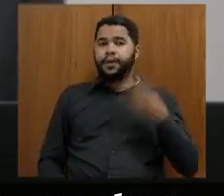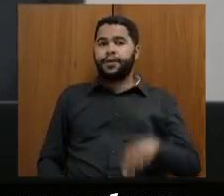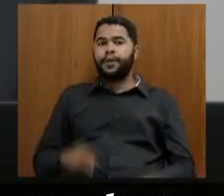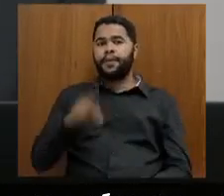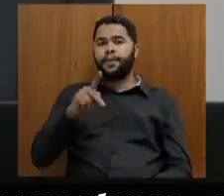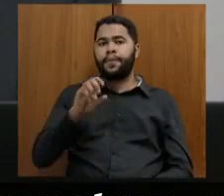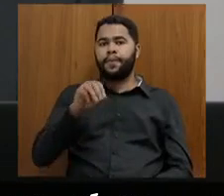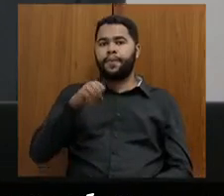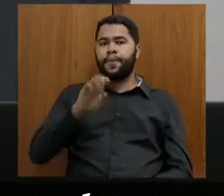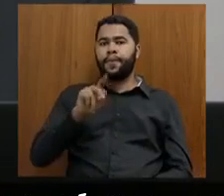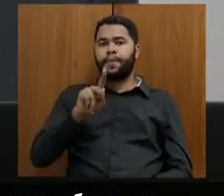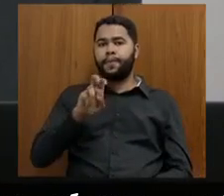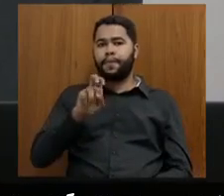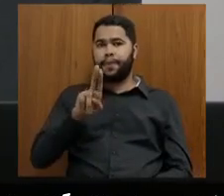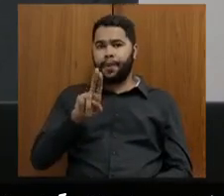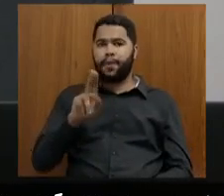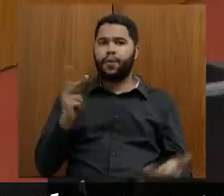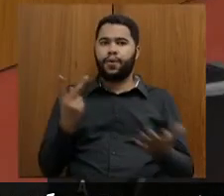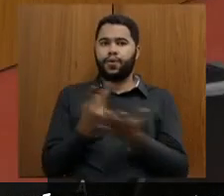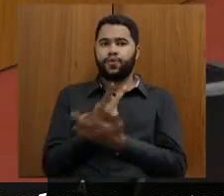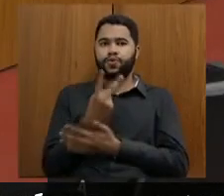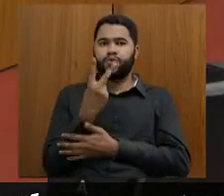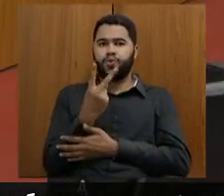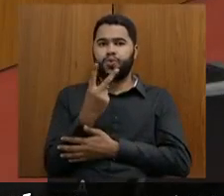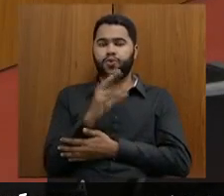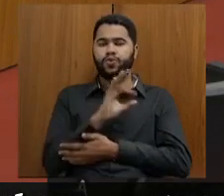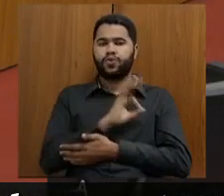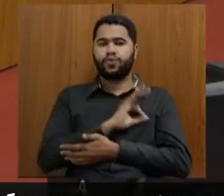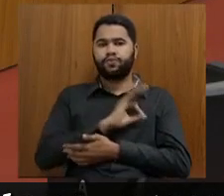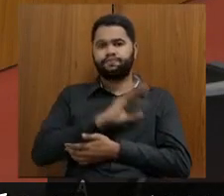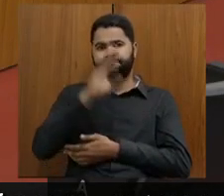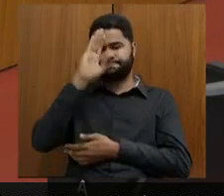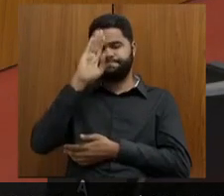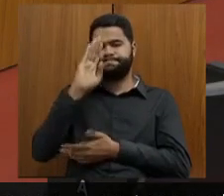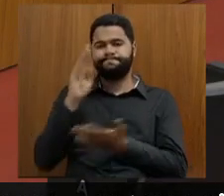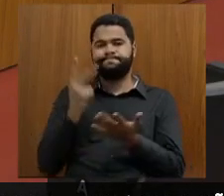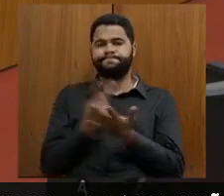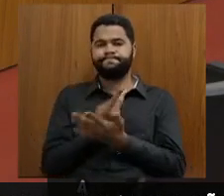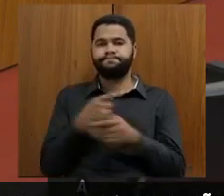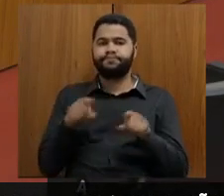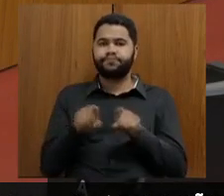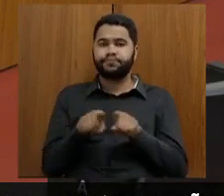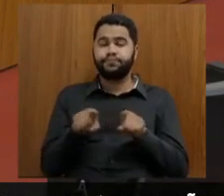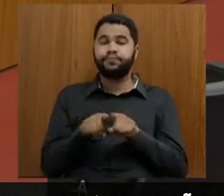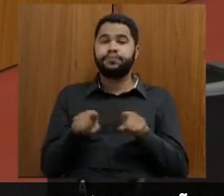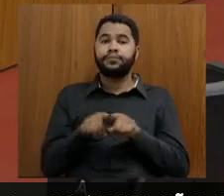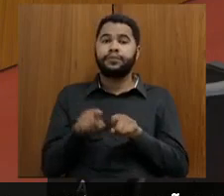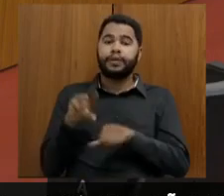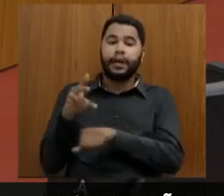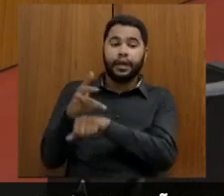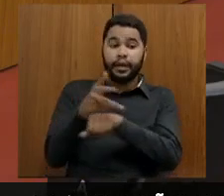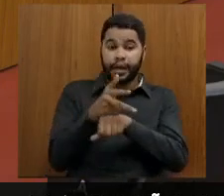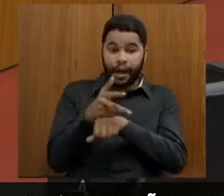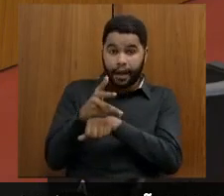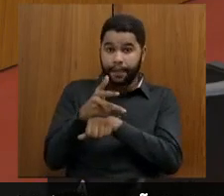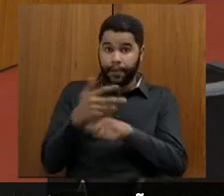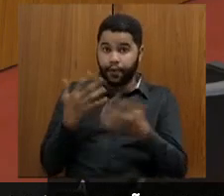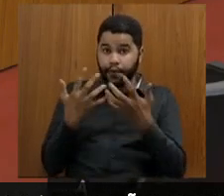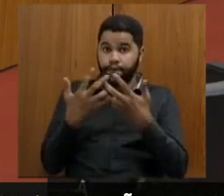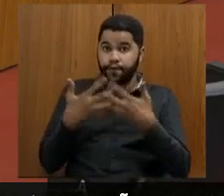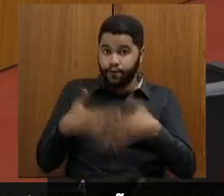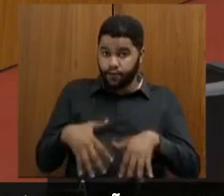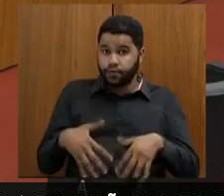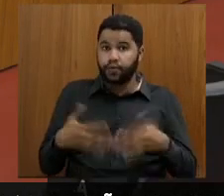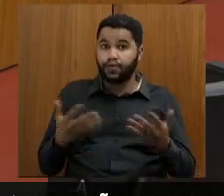de Pompéu Comandante sabe que aconteceu os dois policiais militares que morreram dois cabos que se as câmeras de vídeo se tivesse